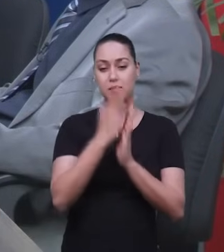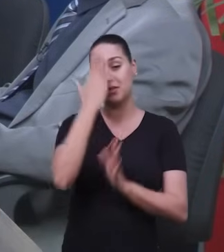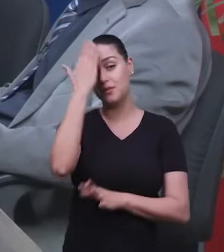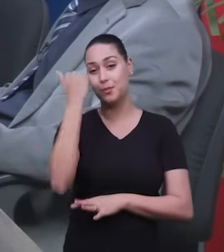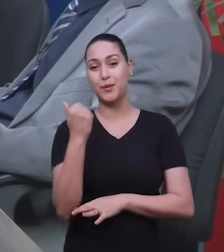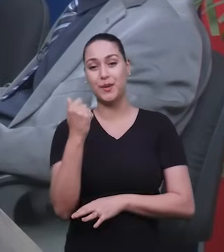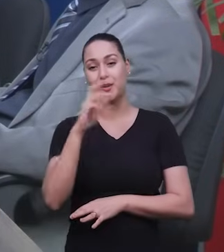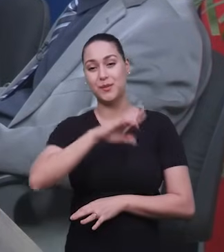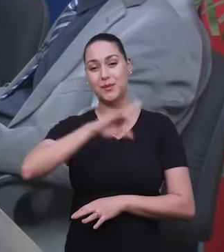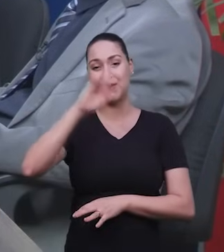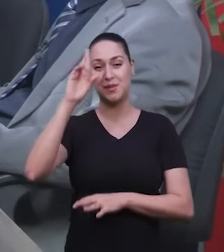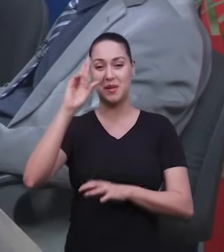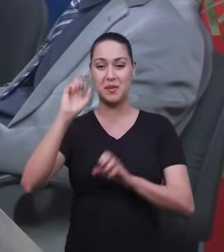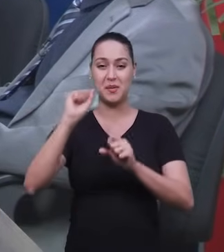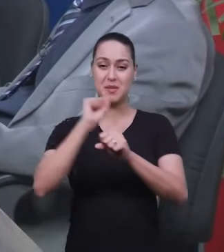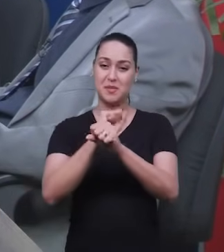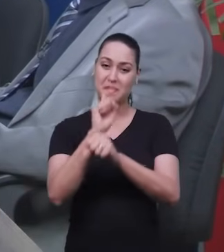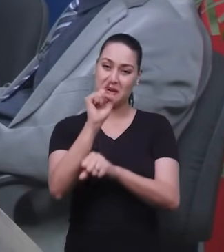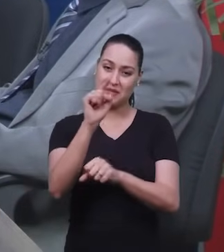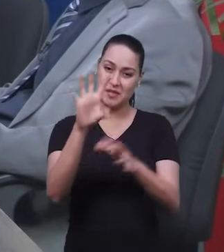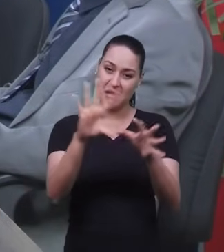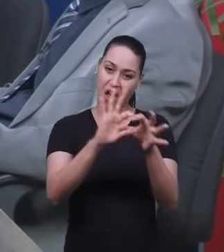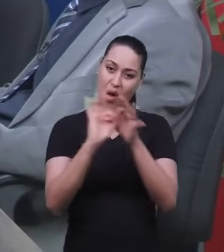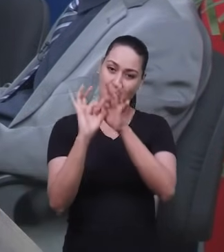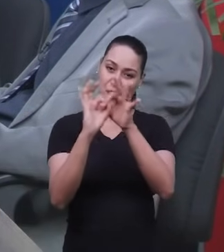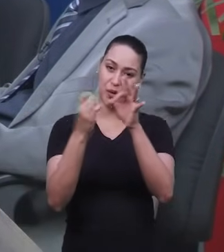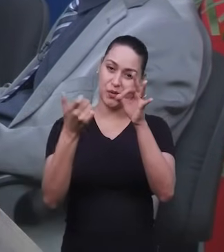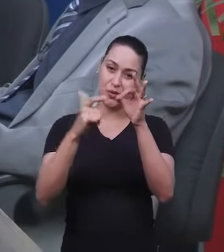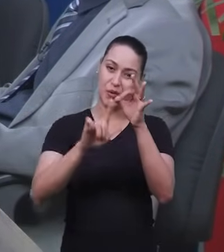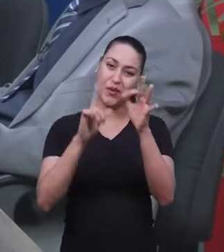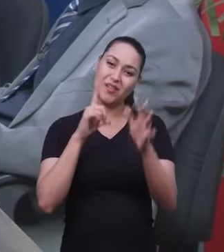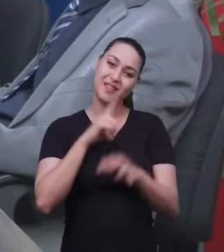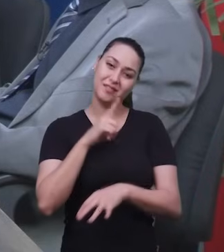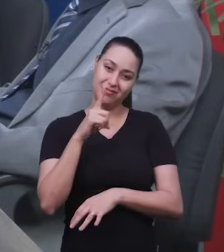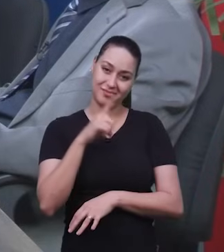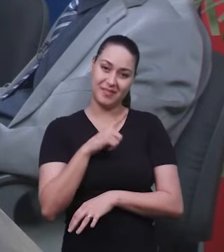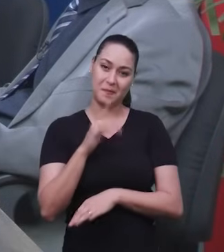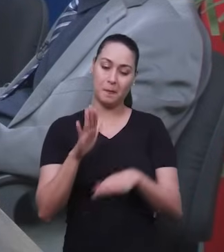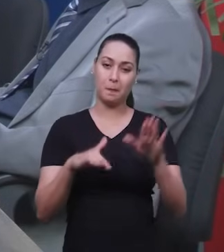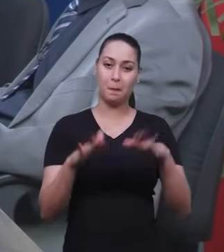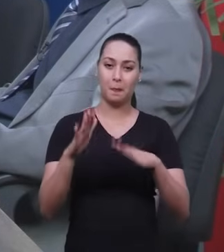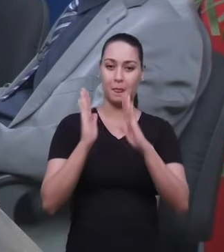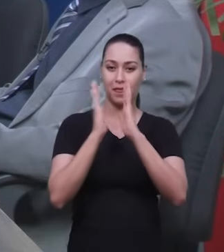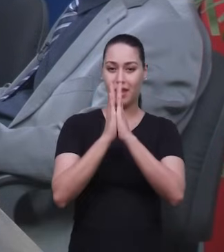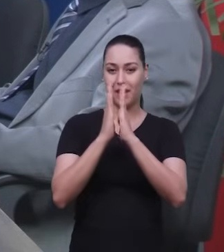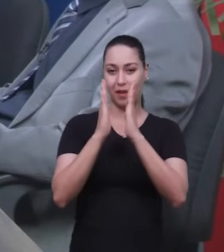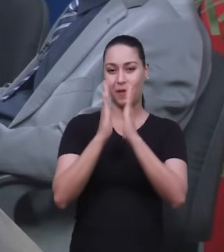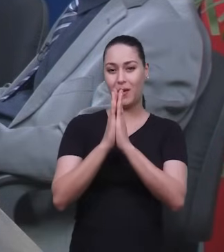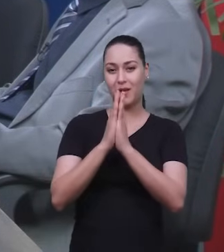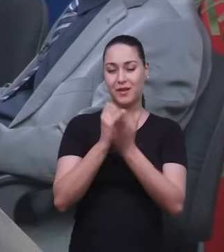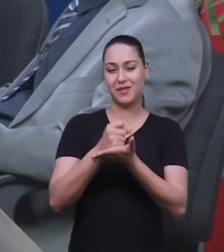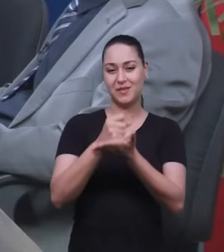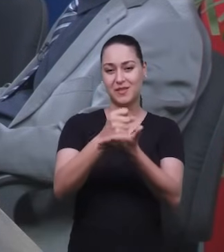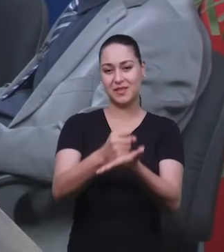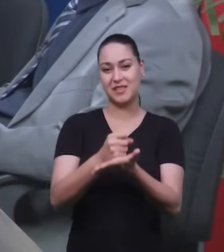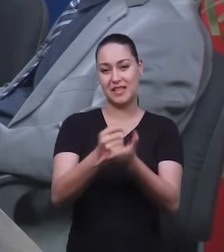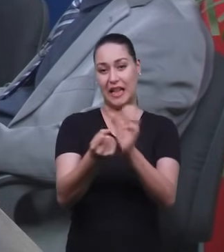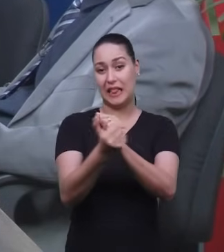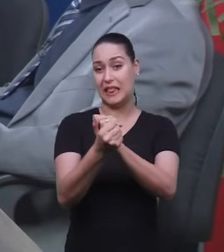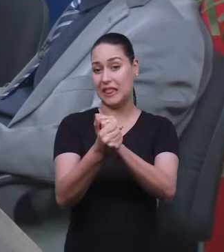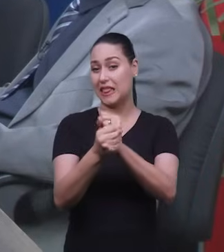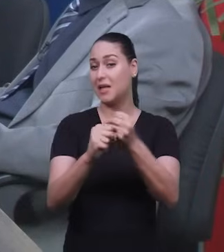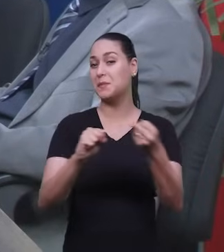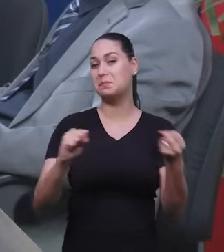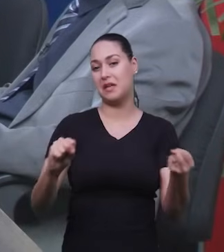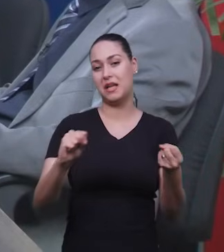que o Senhor aguarda de volta, né? E às vezes uma oração, como essa assistência, liberta